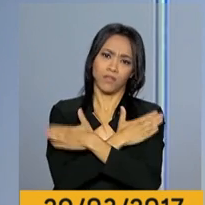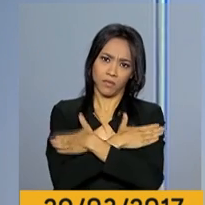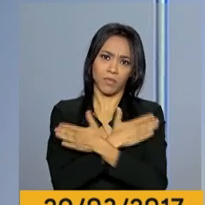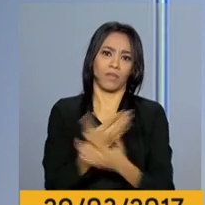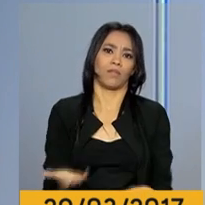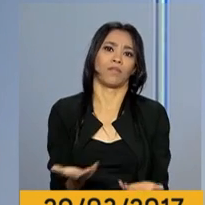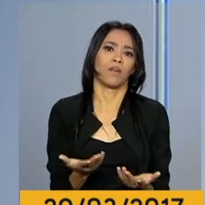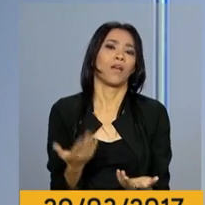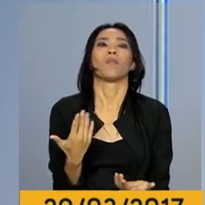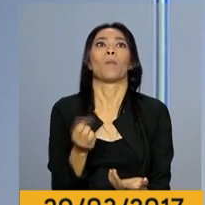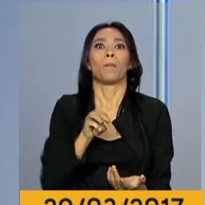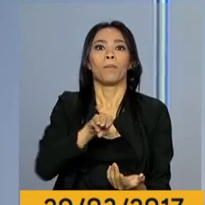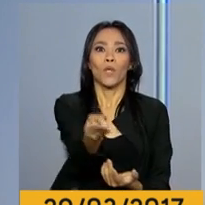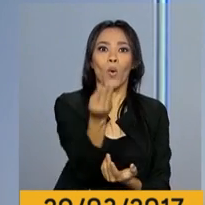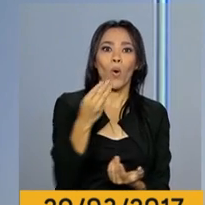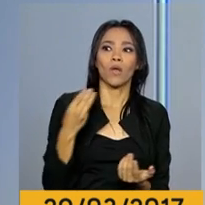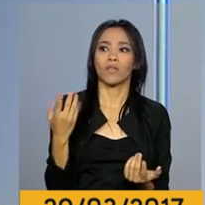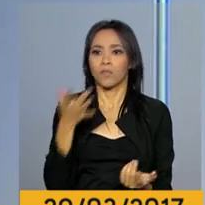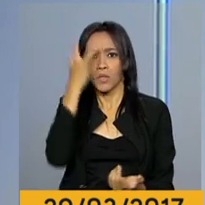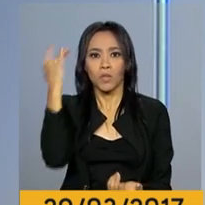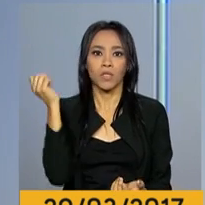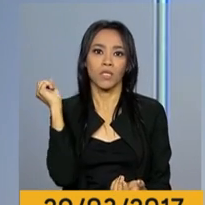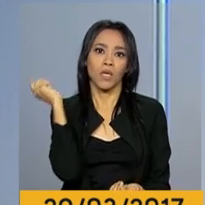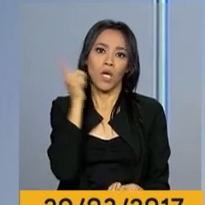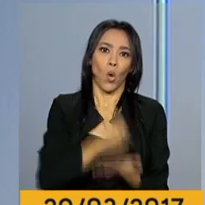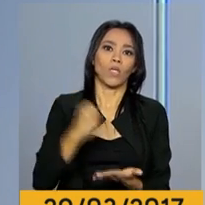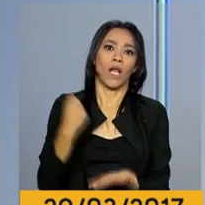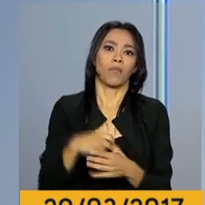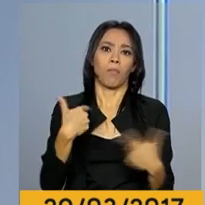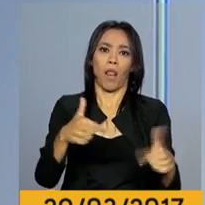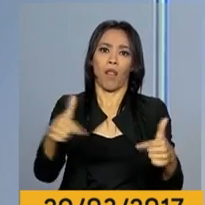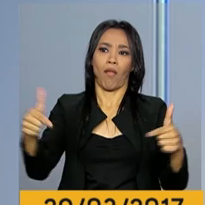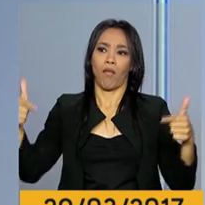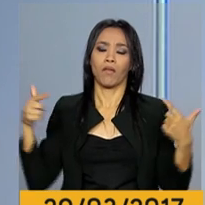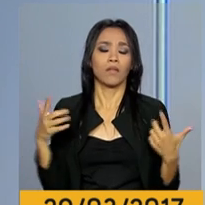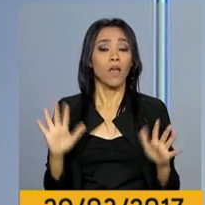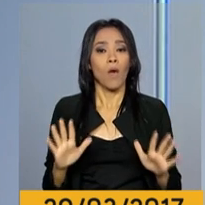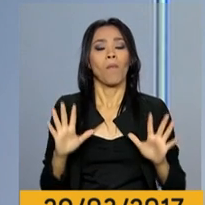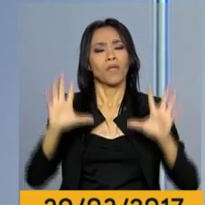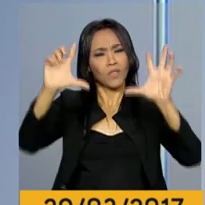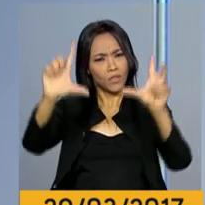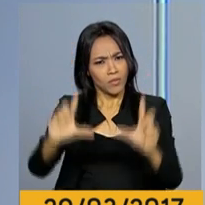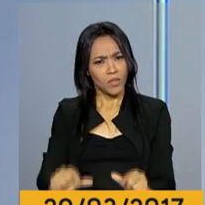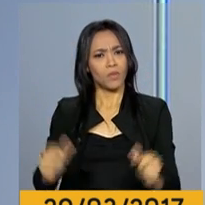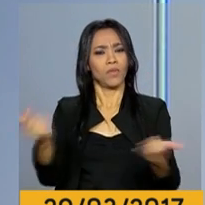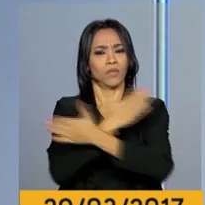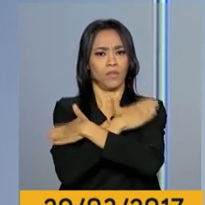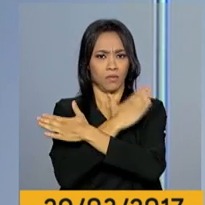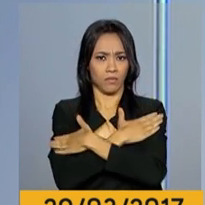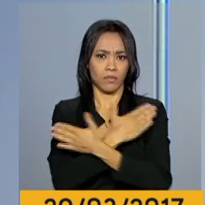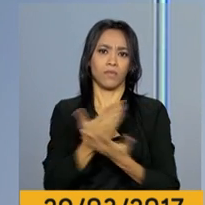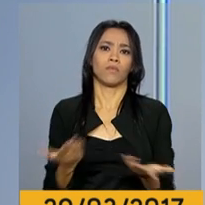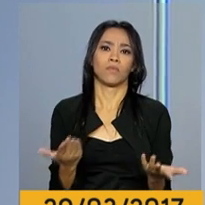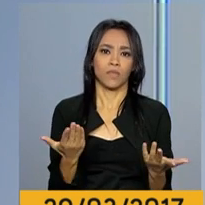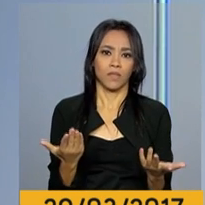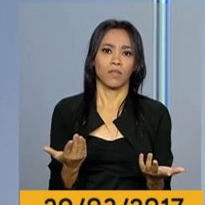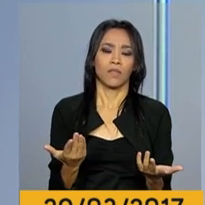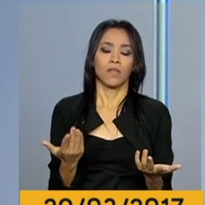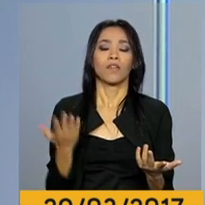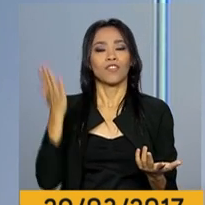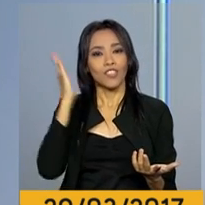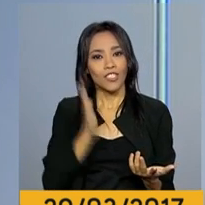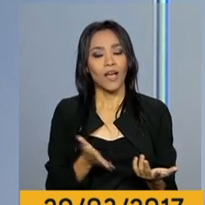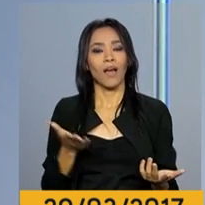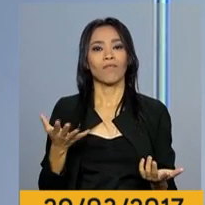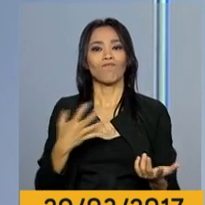milhões de pessoas mas um simples assunto retomada do combate ao desemprego e da sua efetivação já